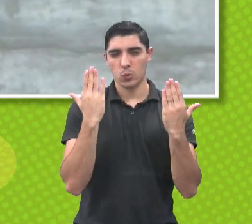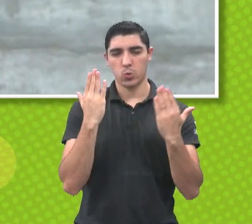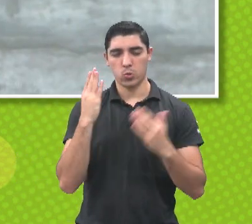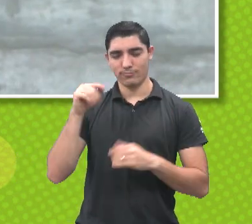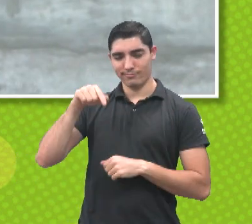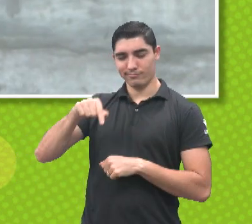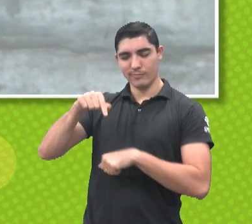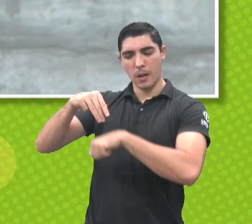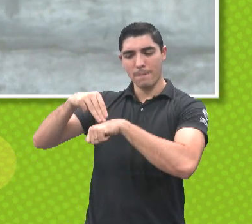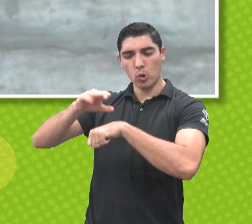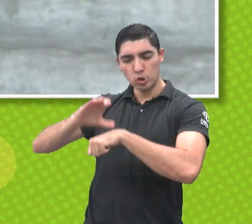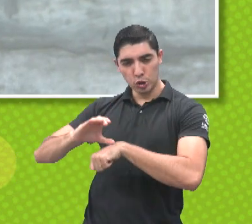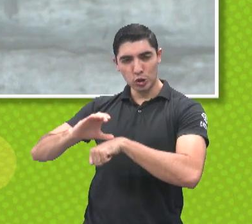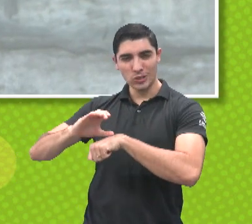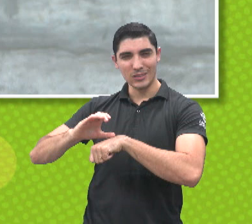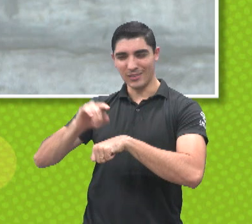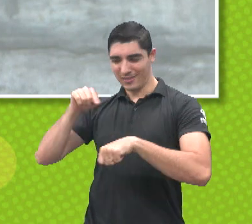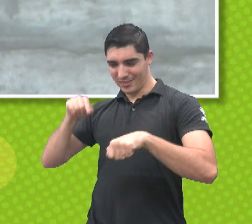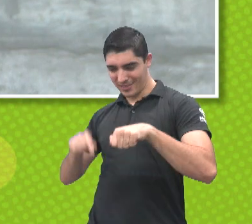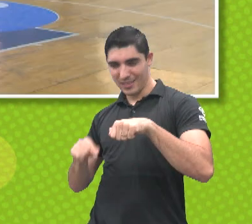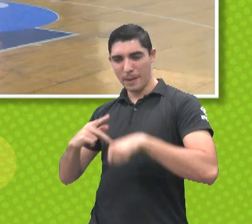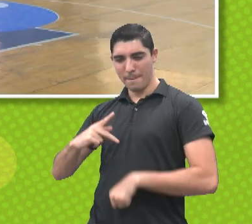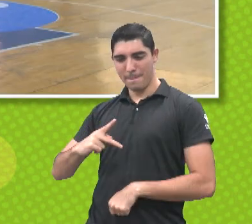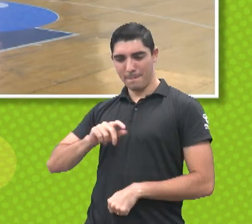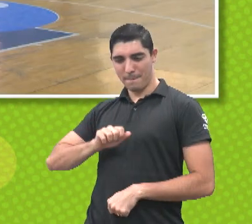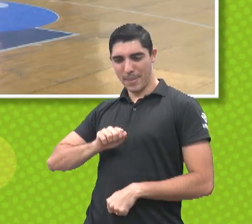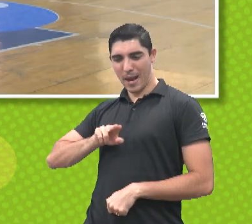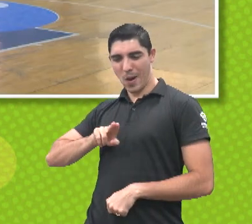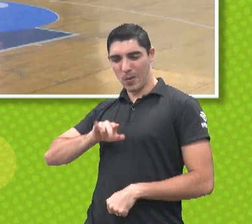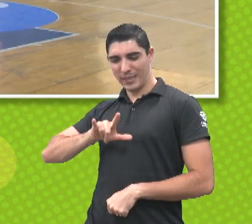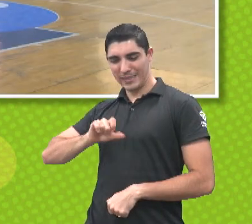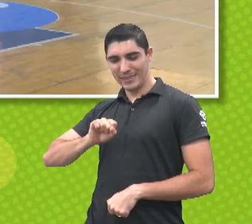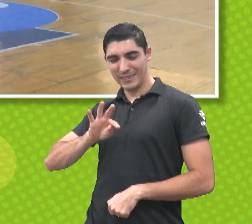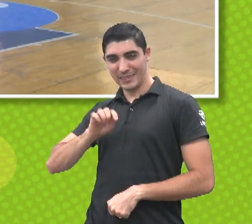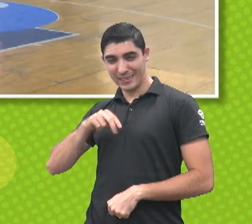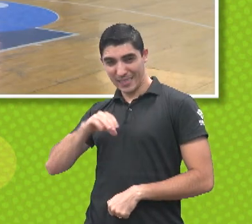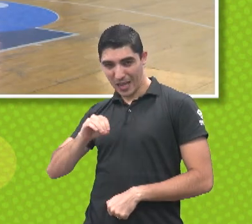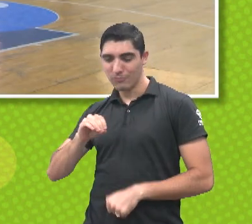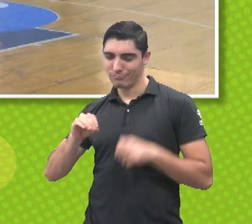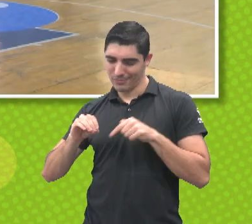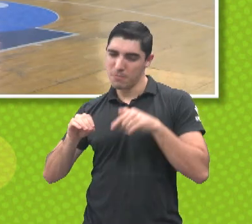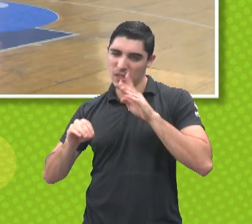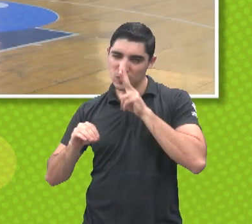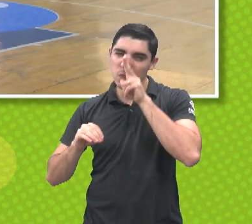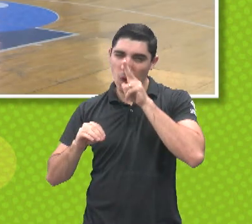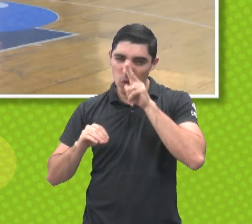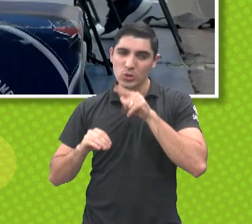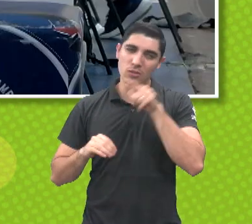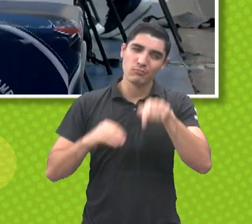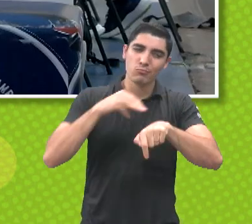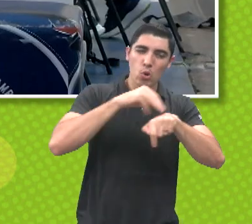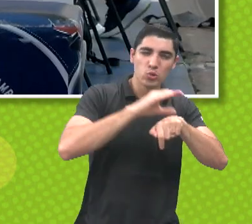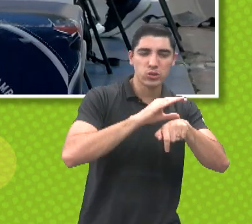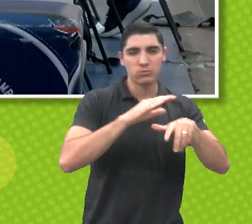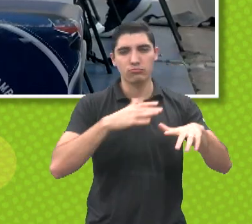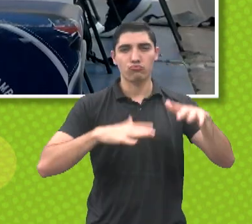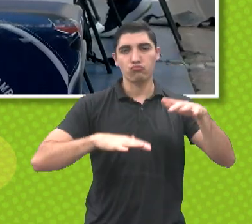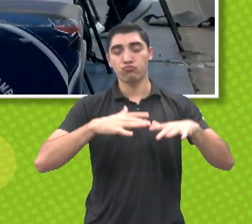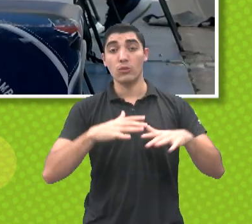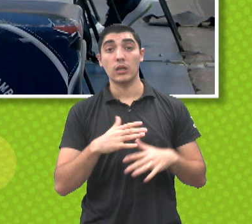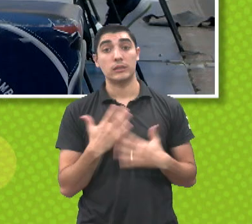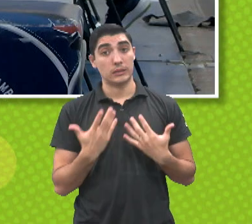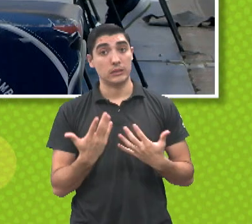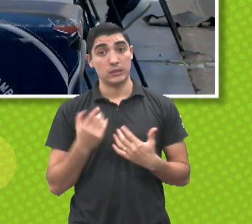A situação do Mogi talvez não seja tão favorável quanto a do Paulistano, então acho que o jogo esse jogo do Paulistano vai